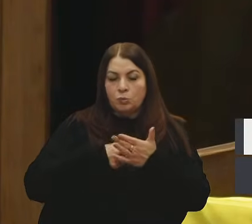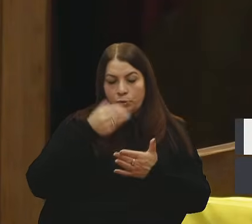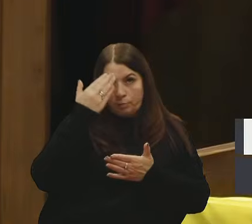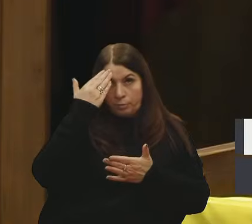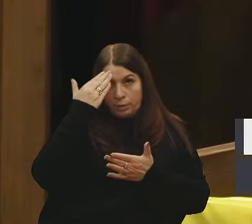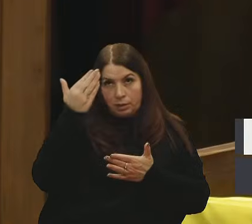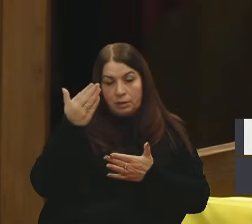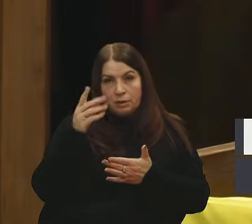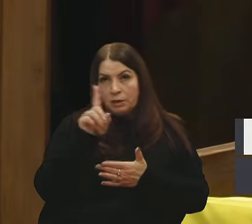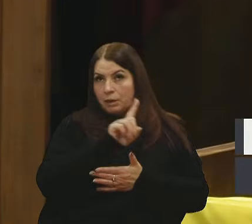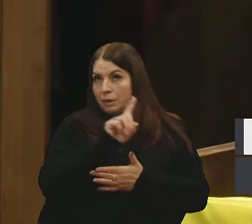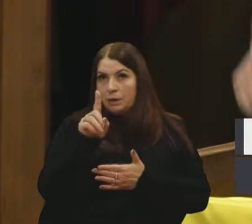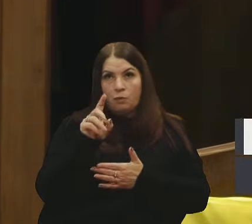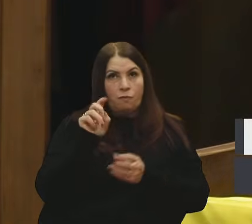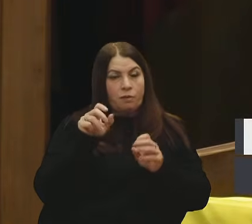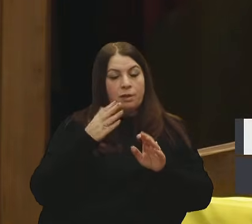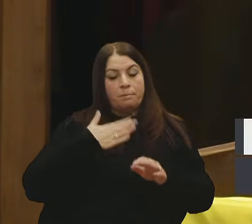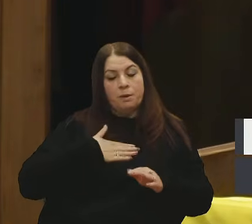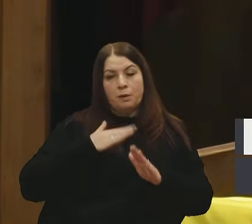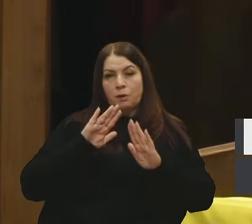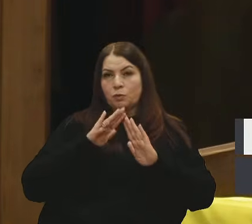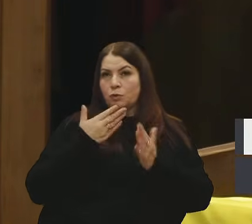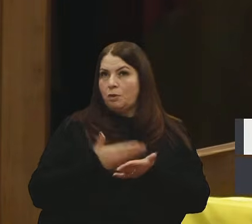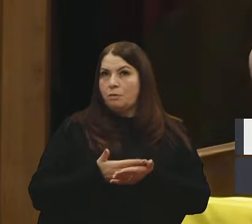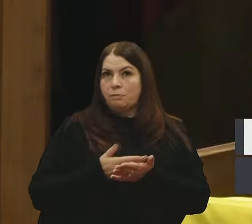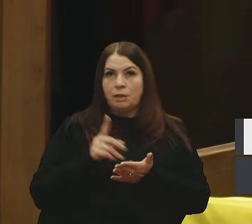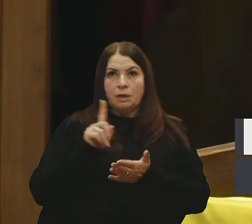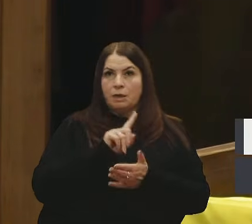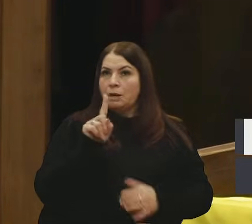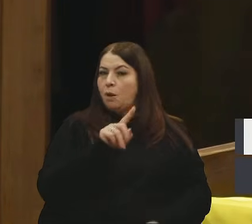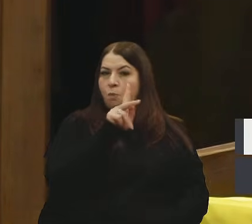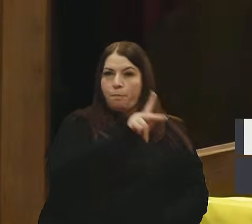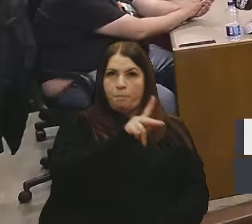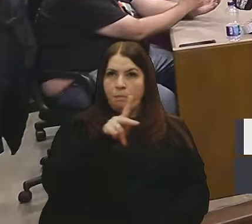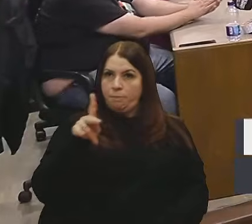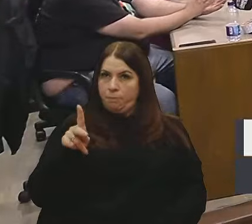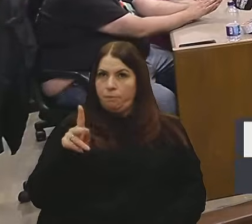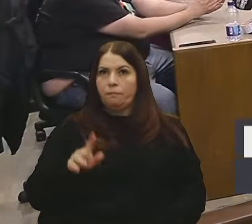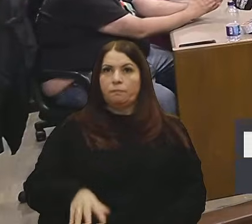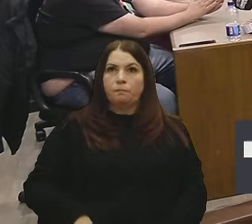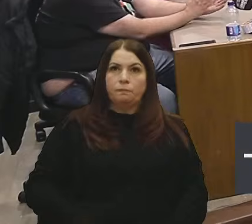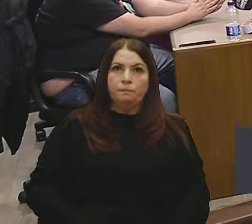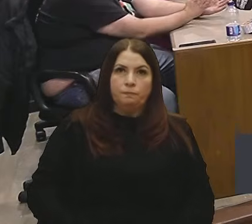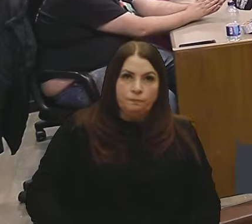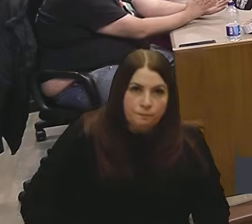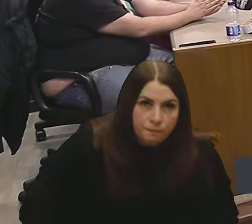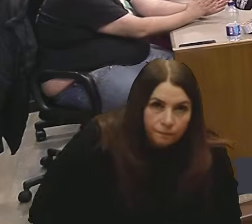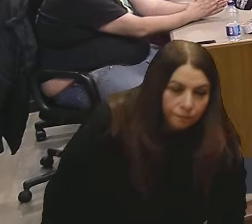obrigado. Não venda a minha escola, não as PPPs.